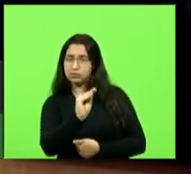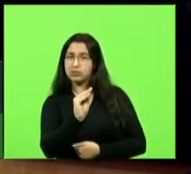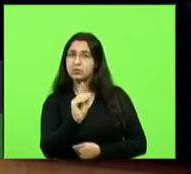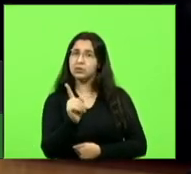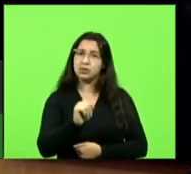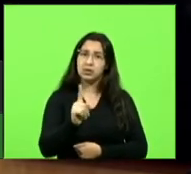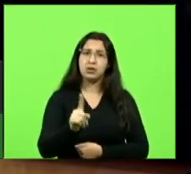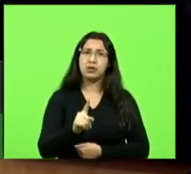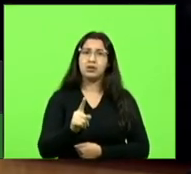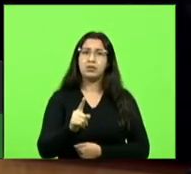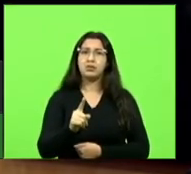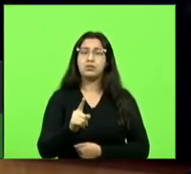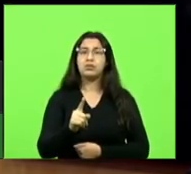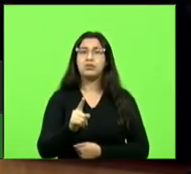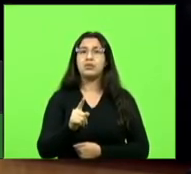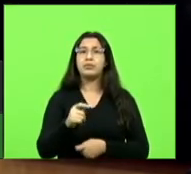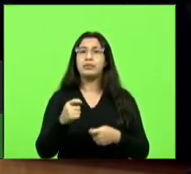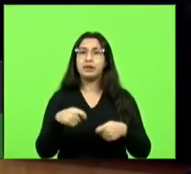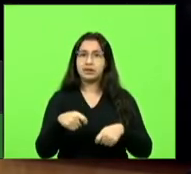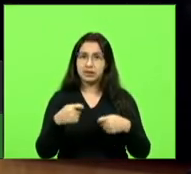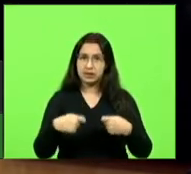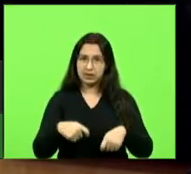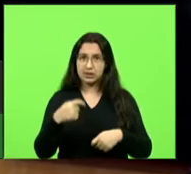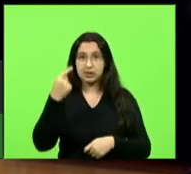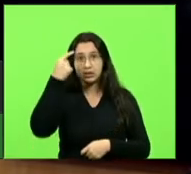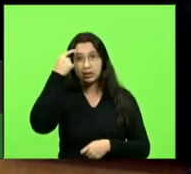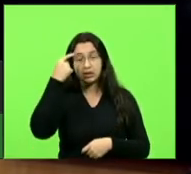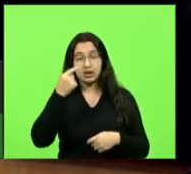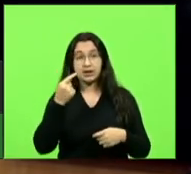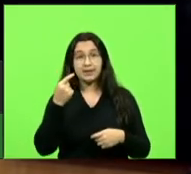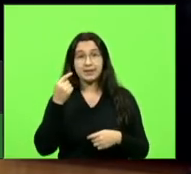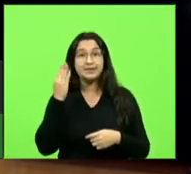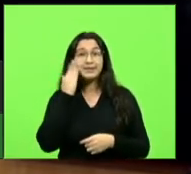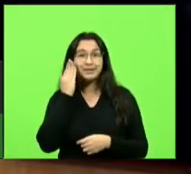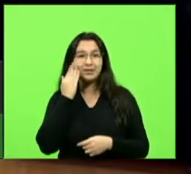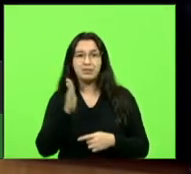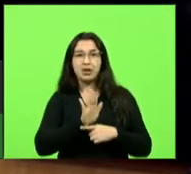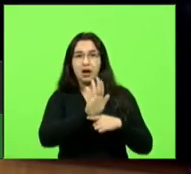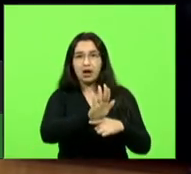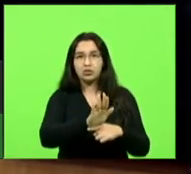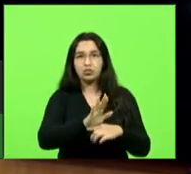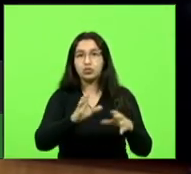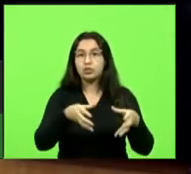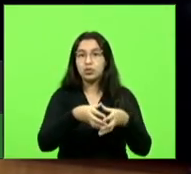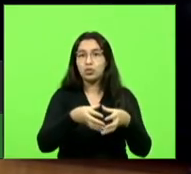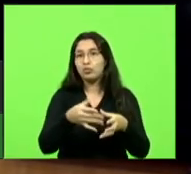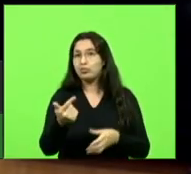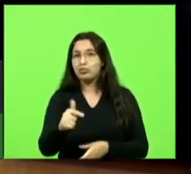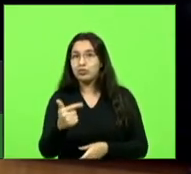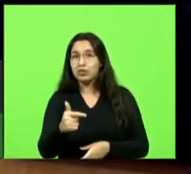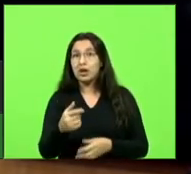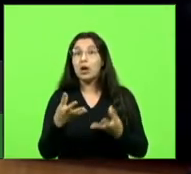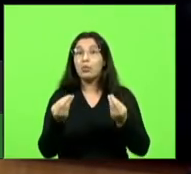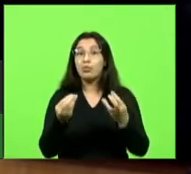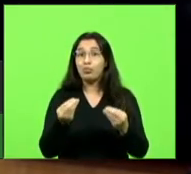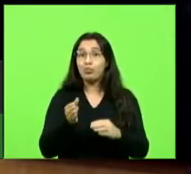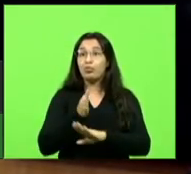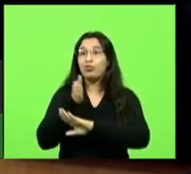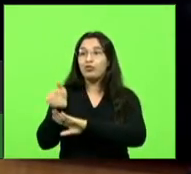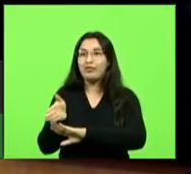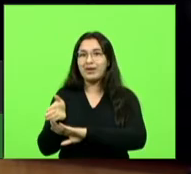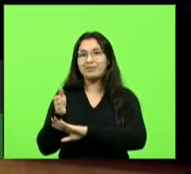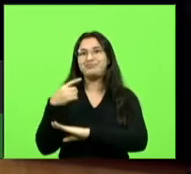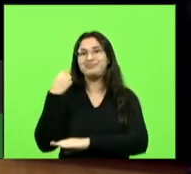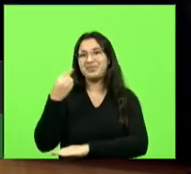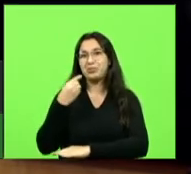este auxílio vai atingir a todos. Não vai atingir a todos. Muita gente vai bater na porta dos deputados e vai